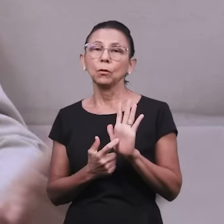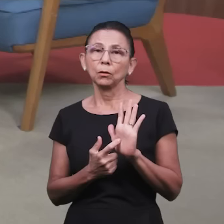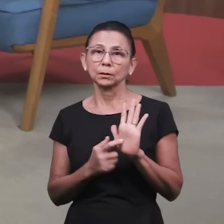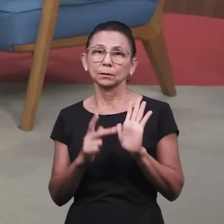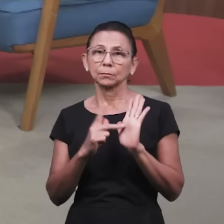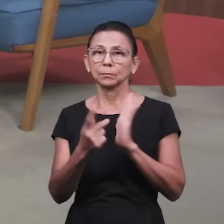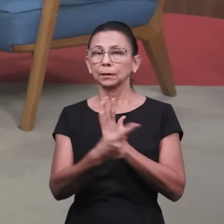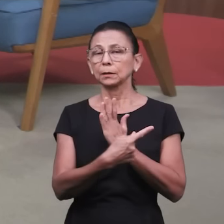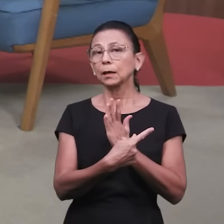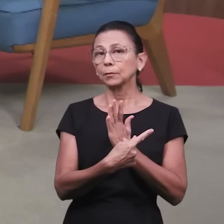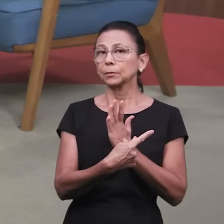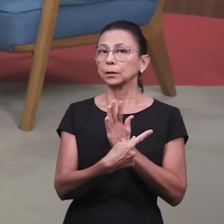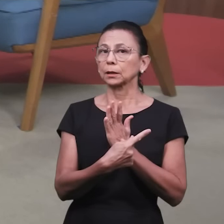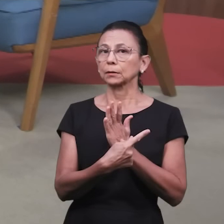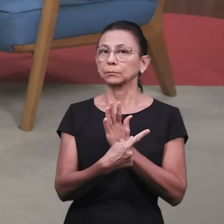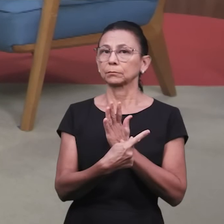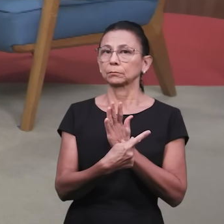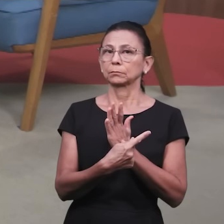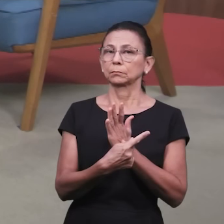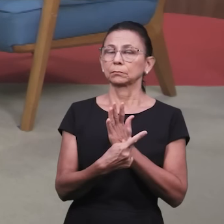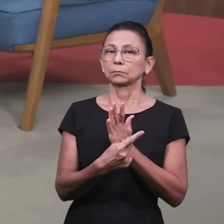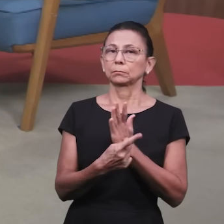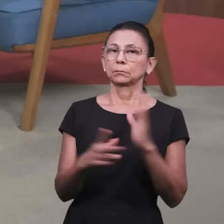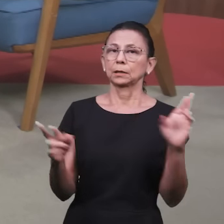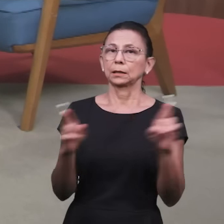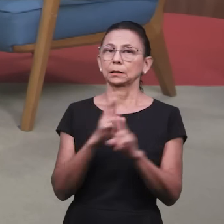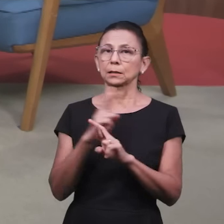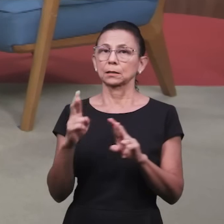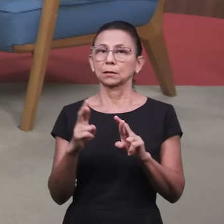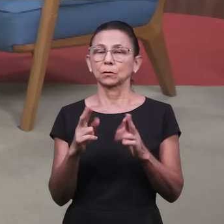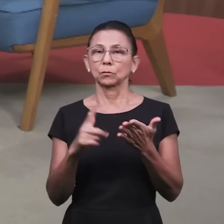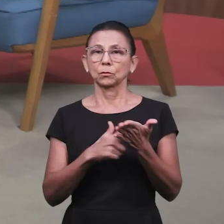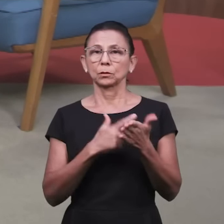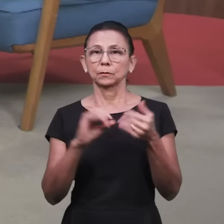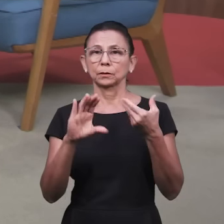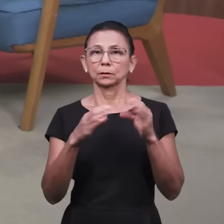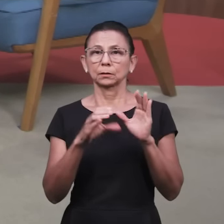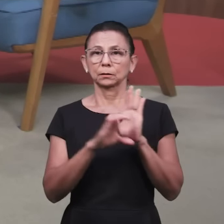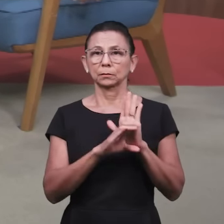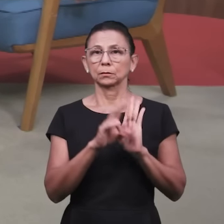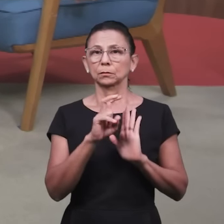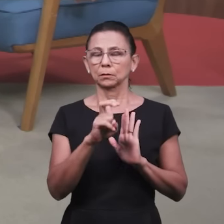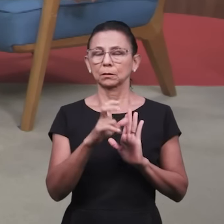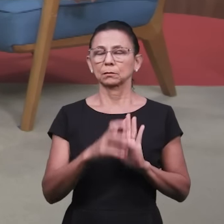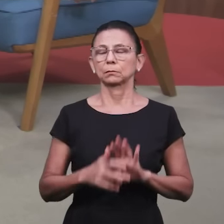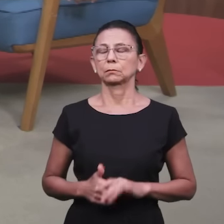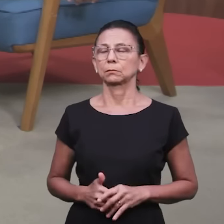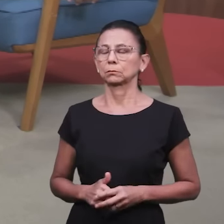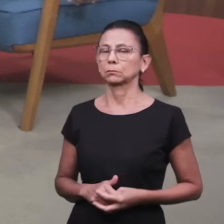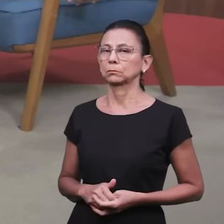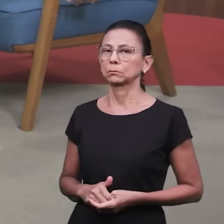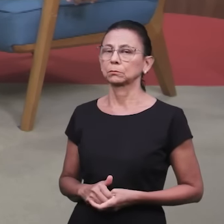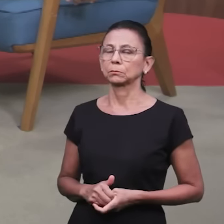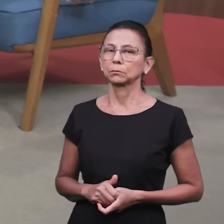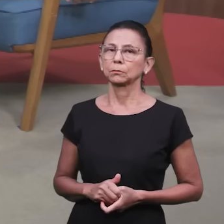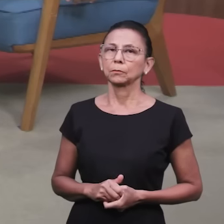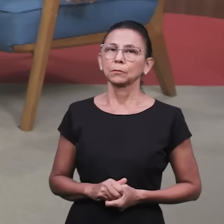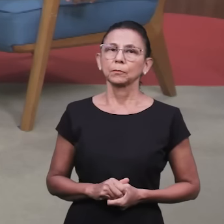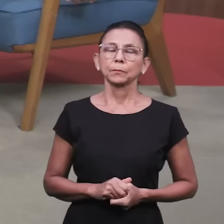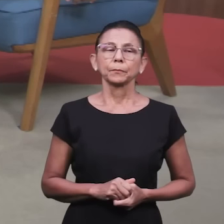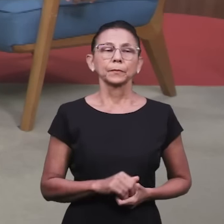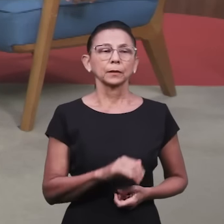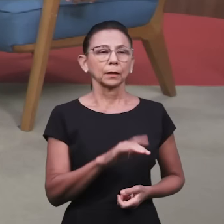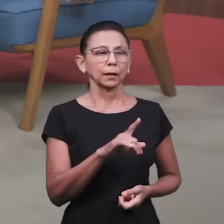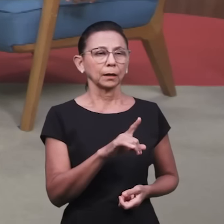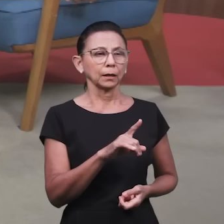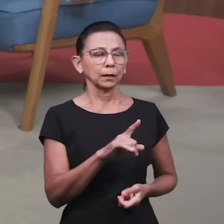conexão com esse aspecto do livro do capítulo 5. E até antes, Josias e Daniel, de falar de uma parábola que nós vamos usar,